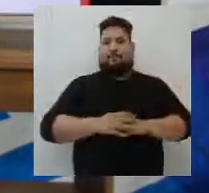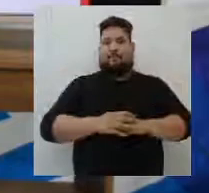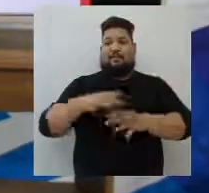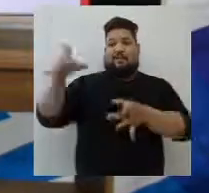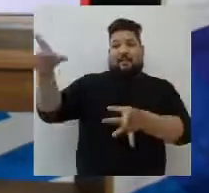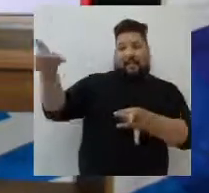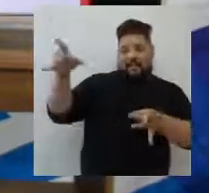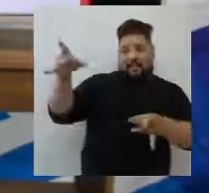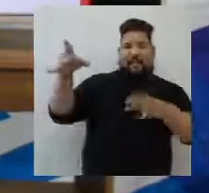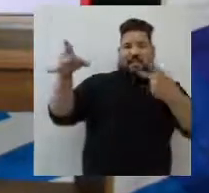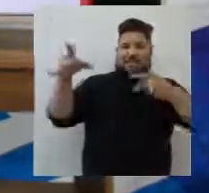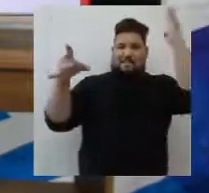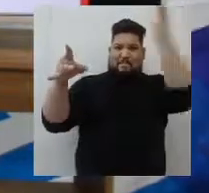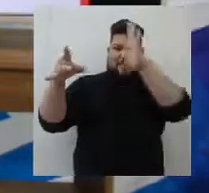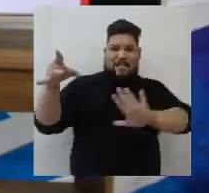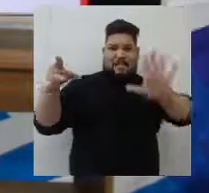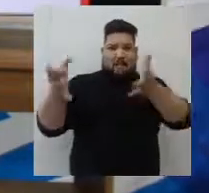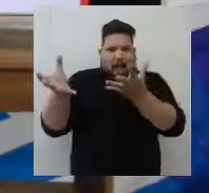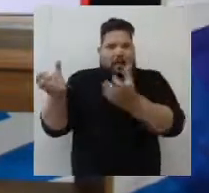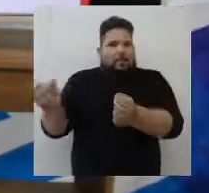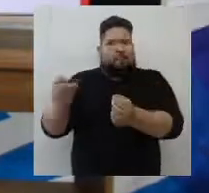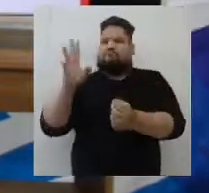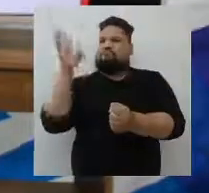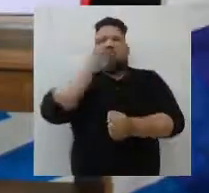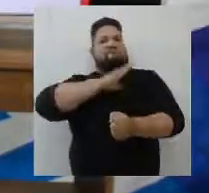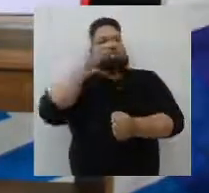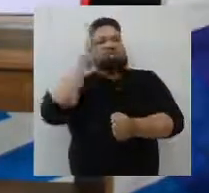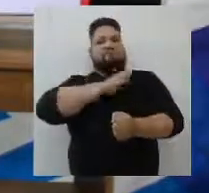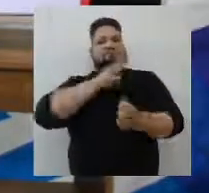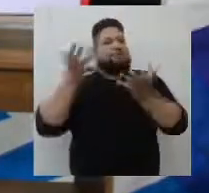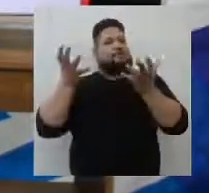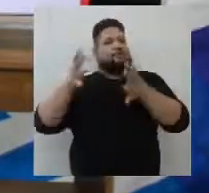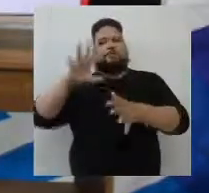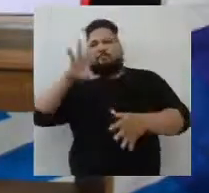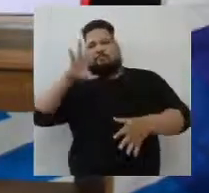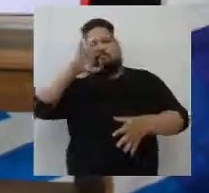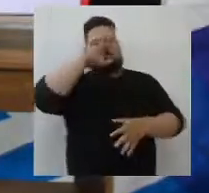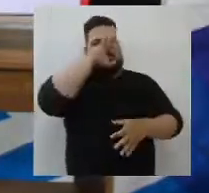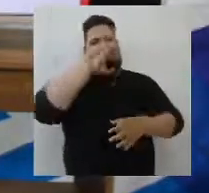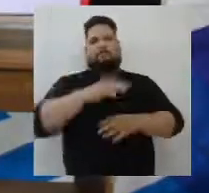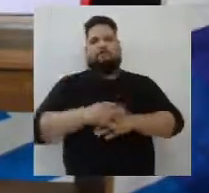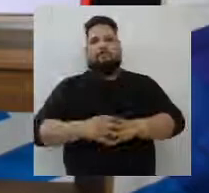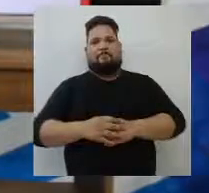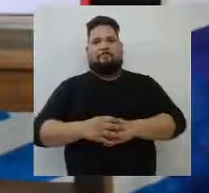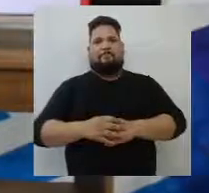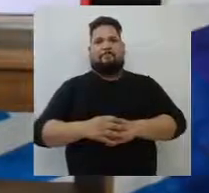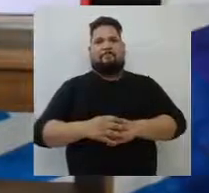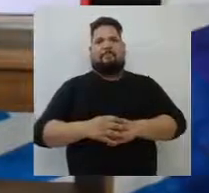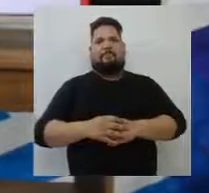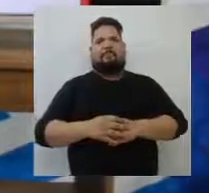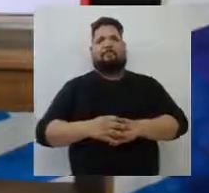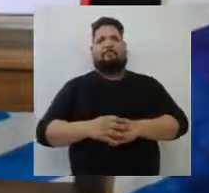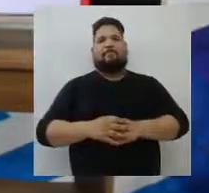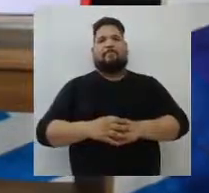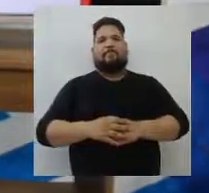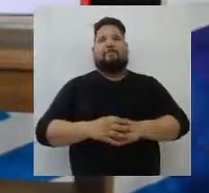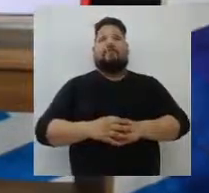dentro do território brasileiro as ordens do Papa Pio IX. Quero ressaltar para